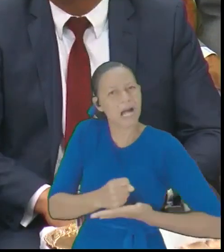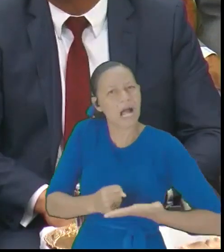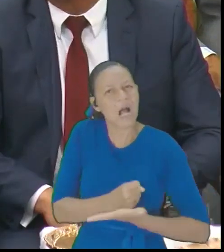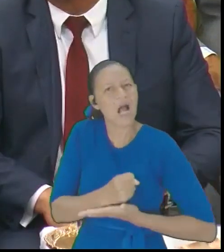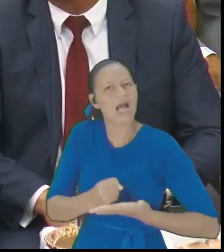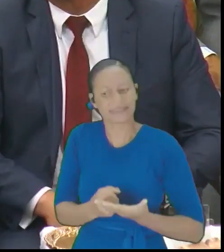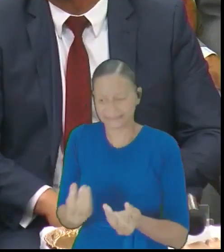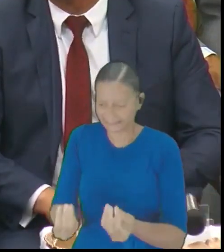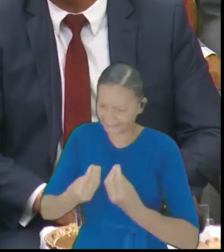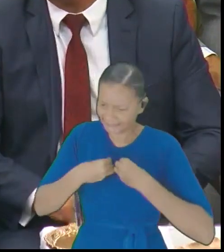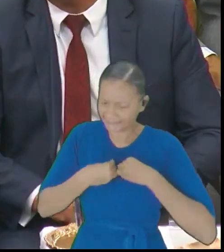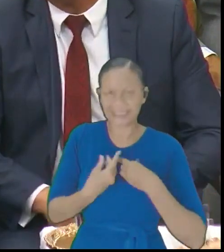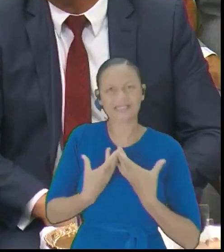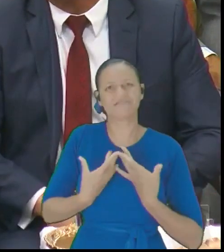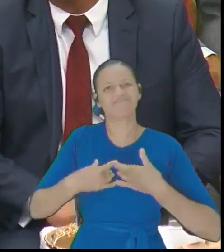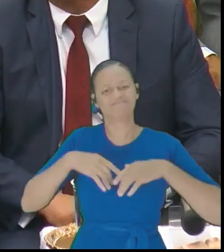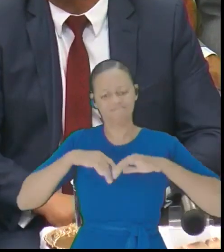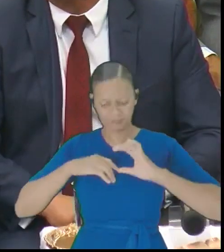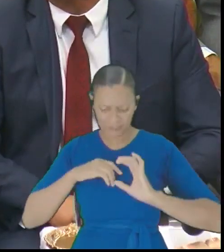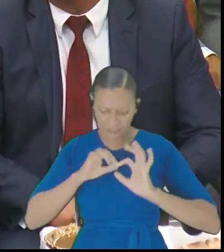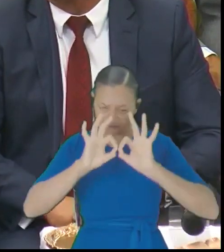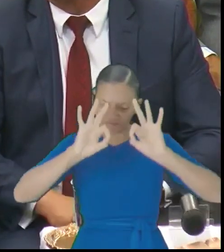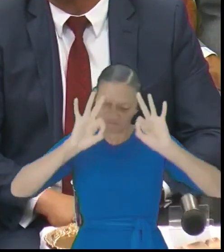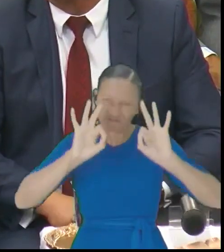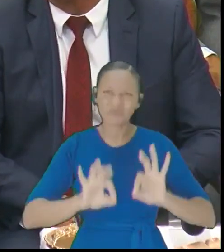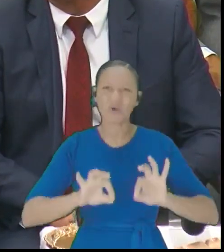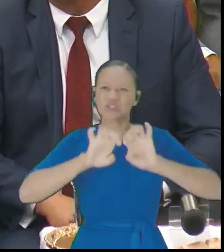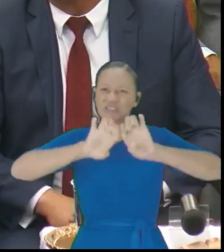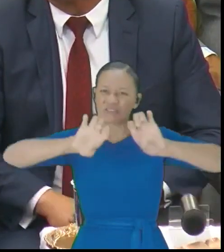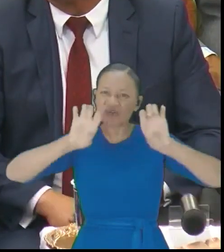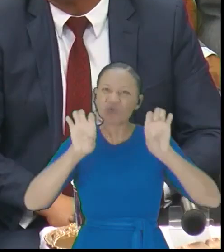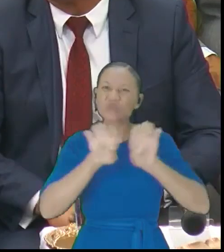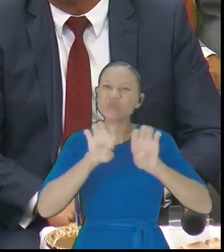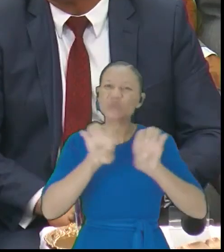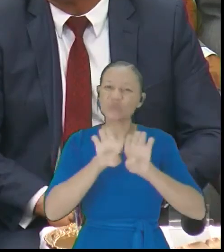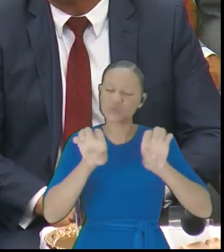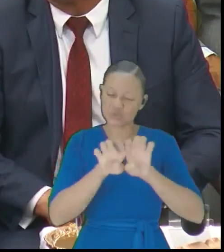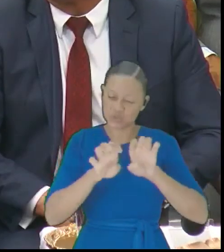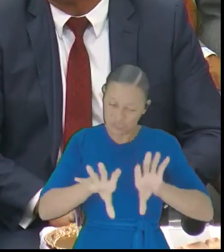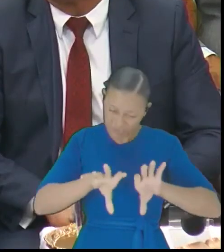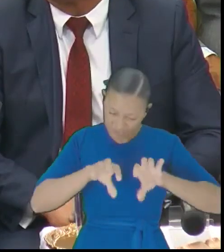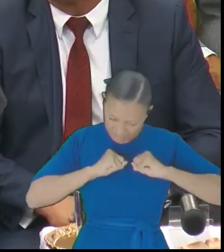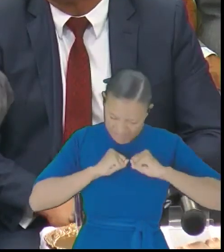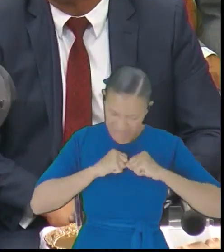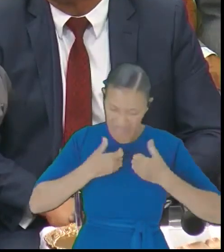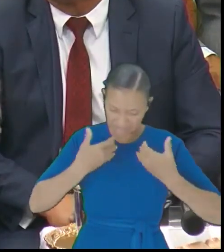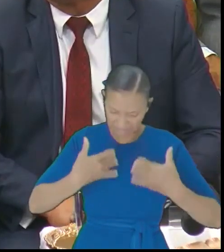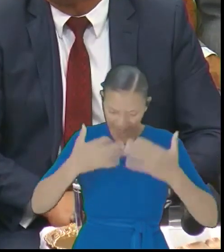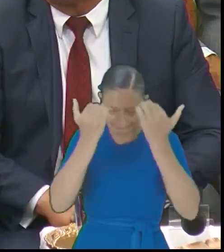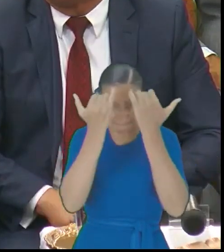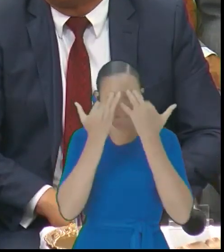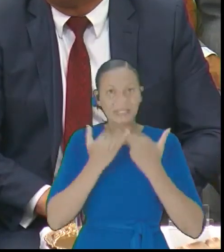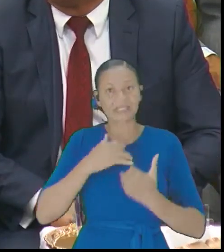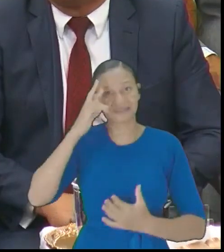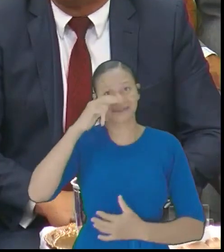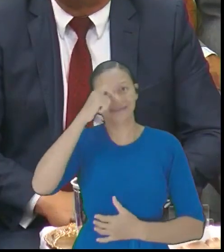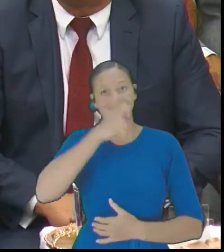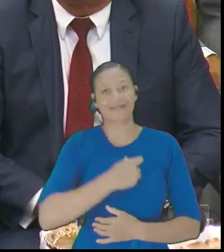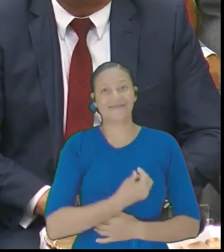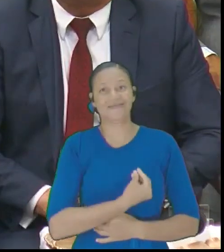deu estrutura, no lugar da bênção, no lugar que você tem a bênção do Senhor sobre ti.